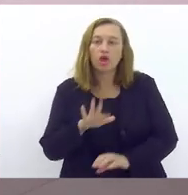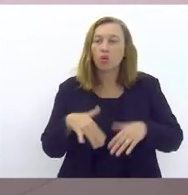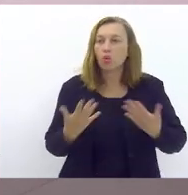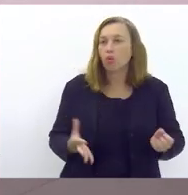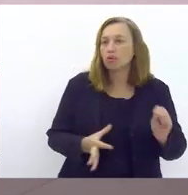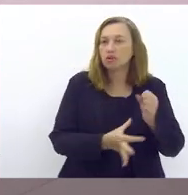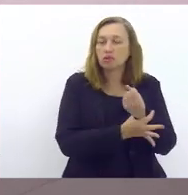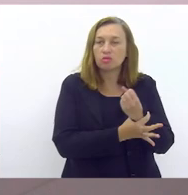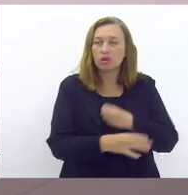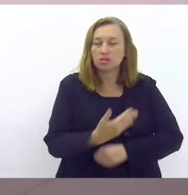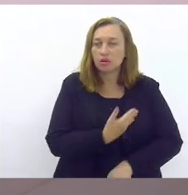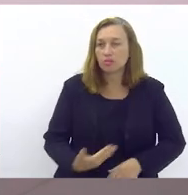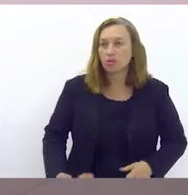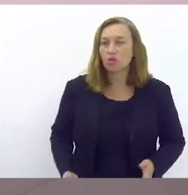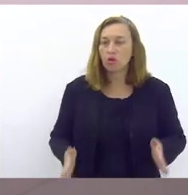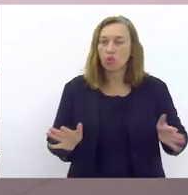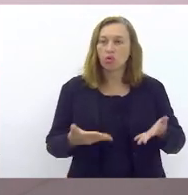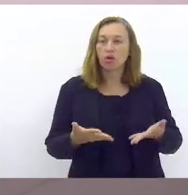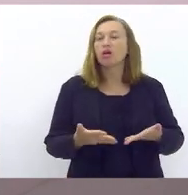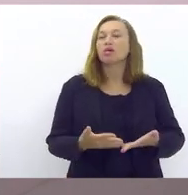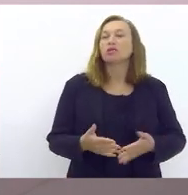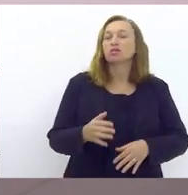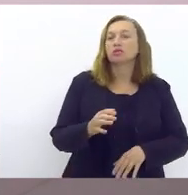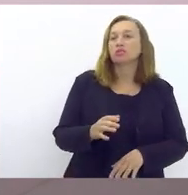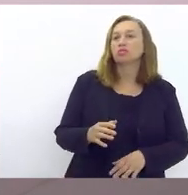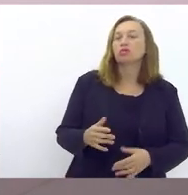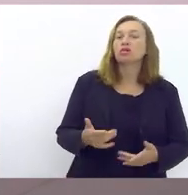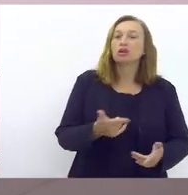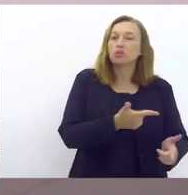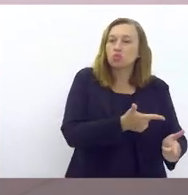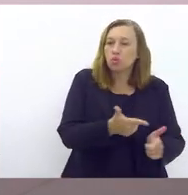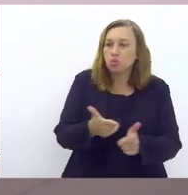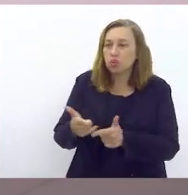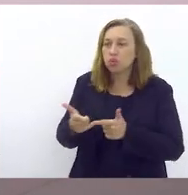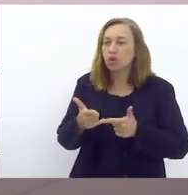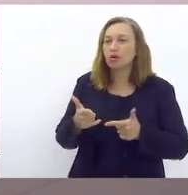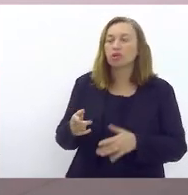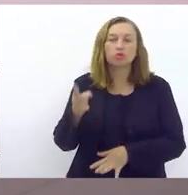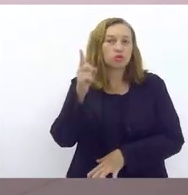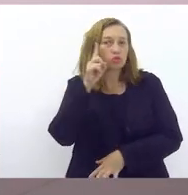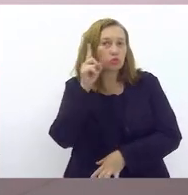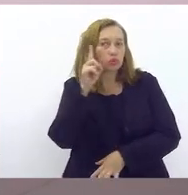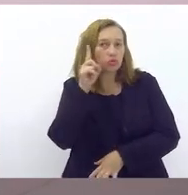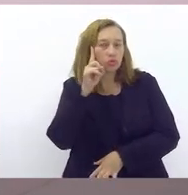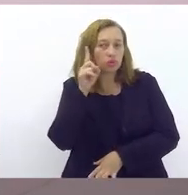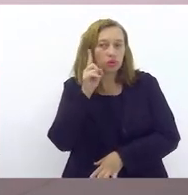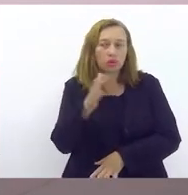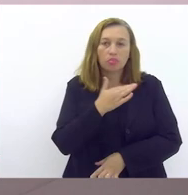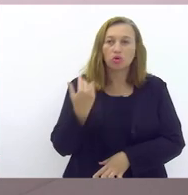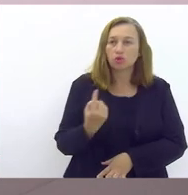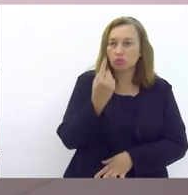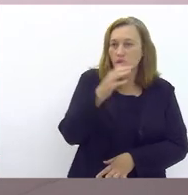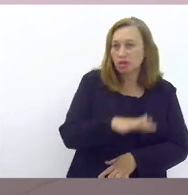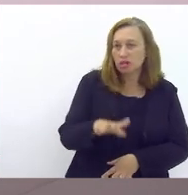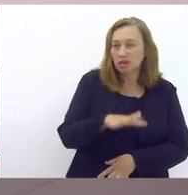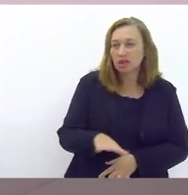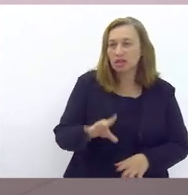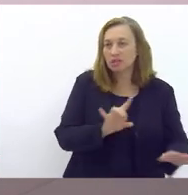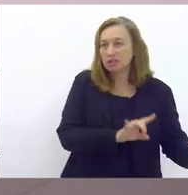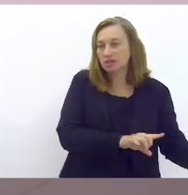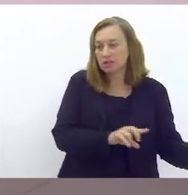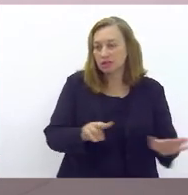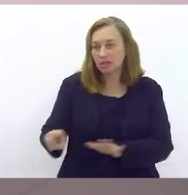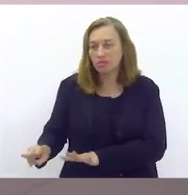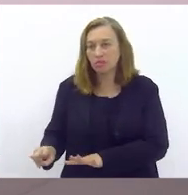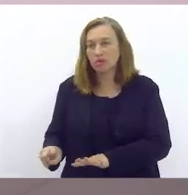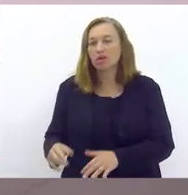é estipulada por esse governo do Estado, que é a partir da tutela de chacina, que é legitimada dia após dia, que mata uma criança por semana, crianças